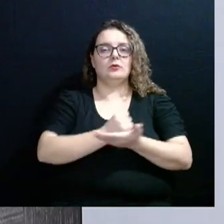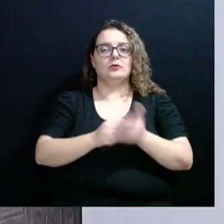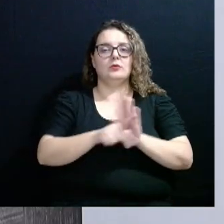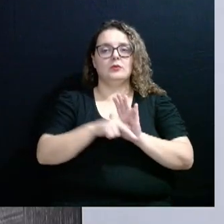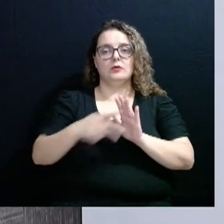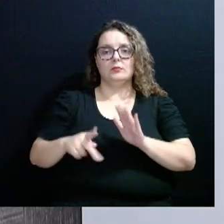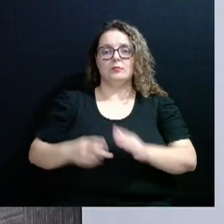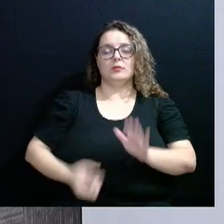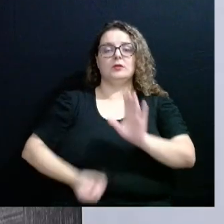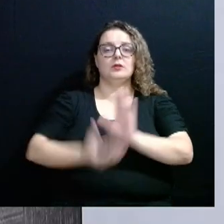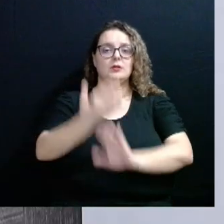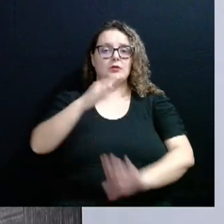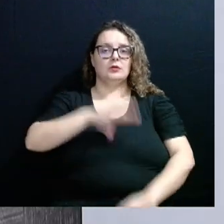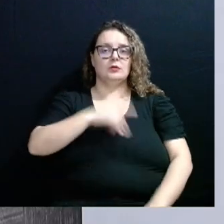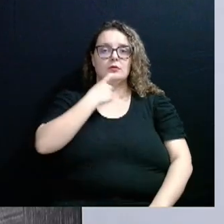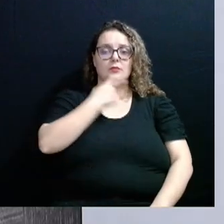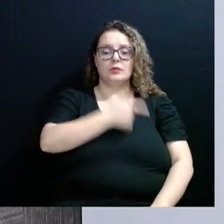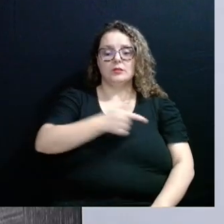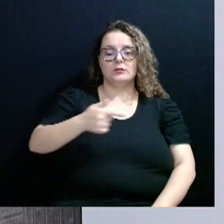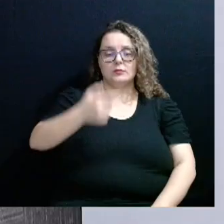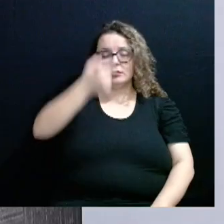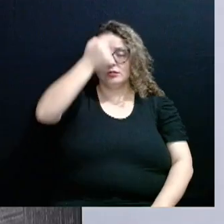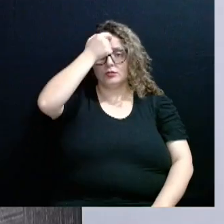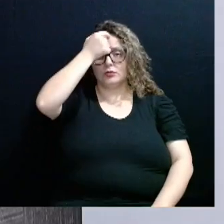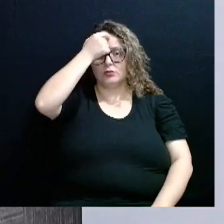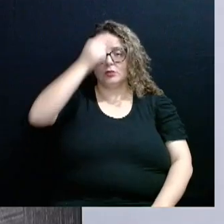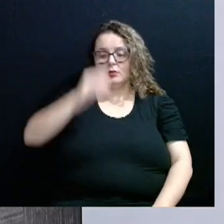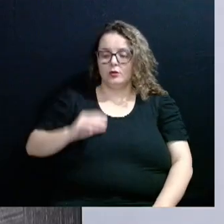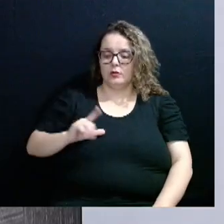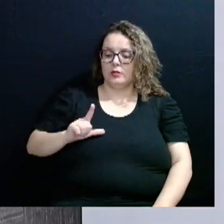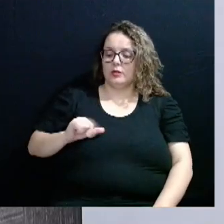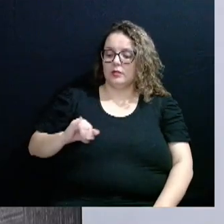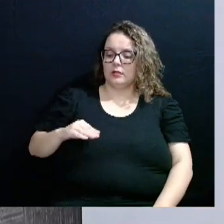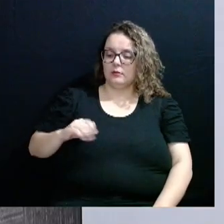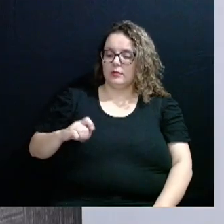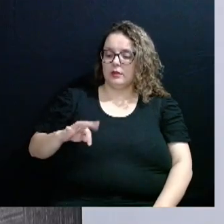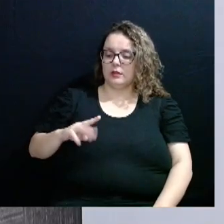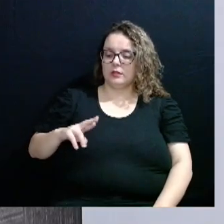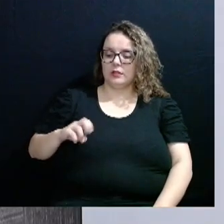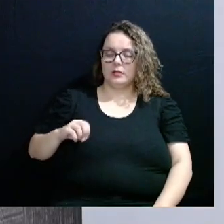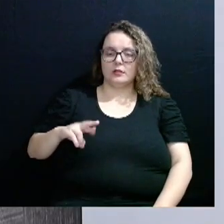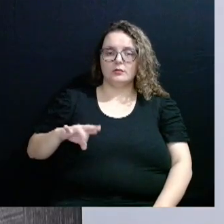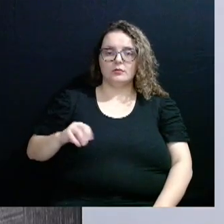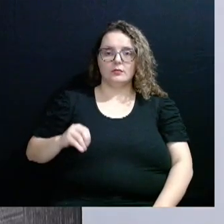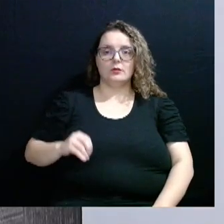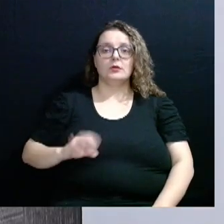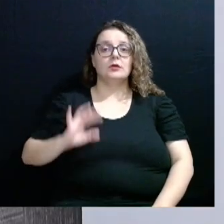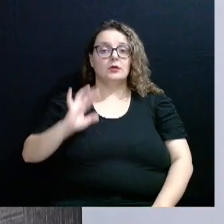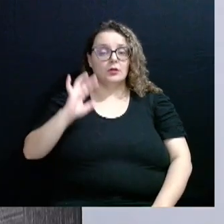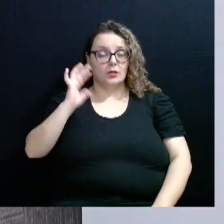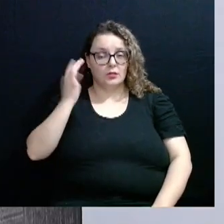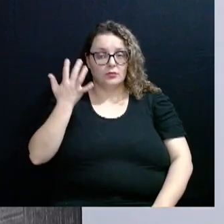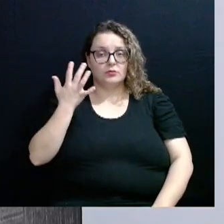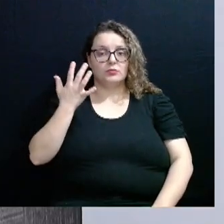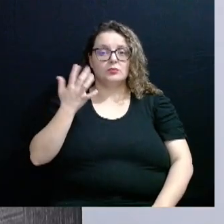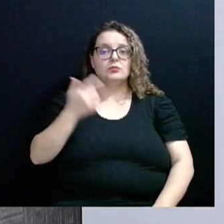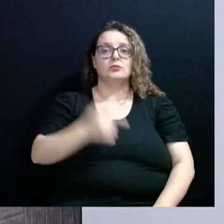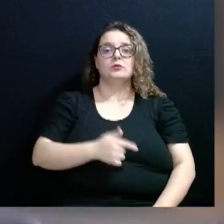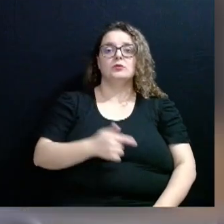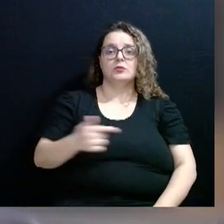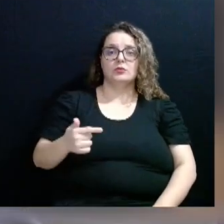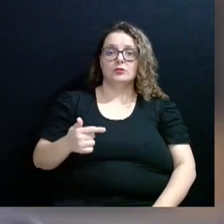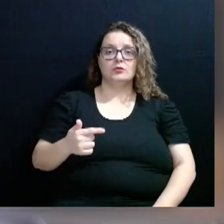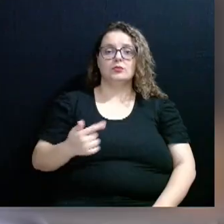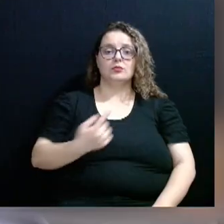de Conscientização sobre o Climatério, que deverá acontecer na semana do dia 18 de